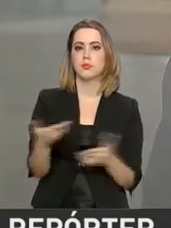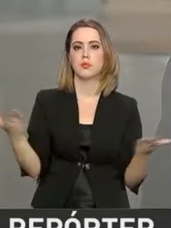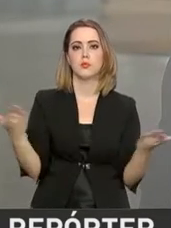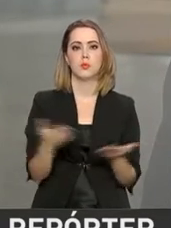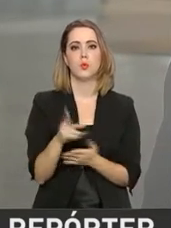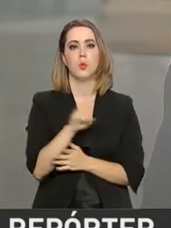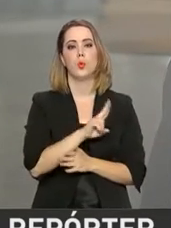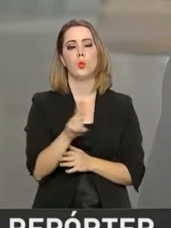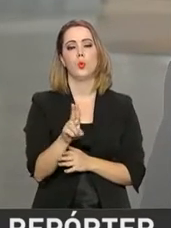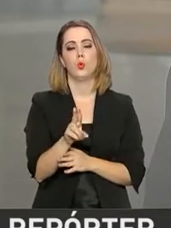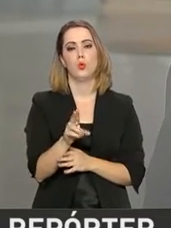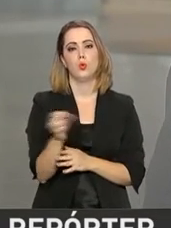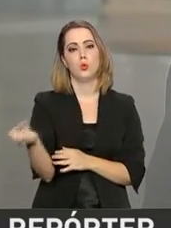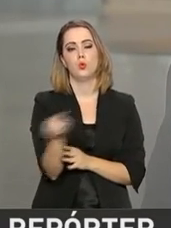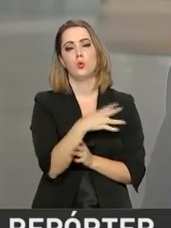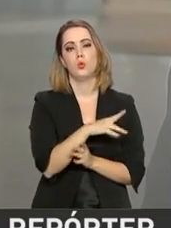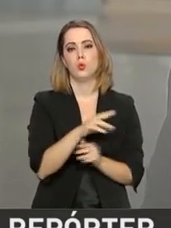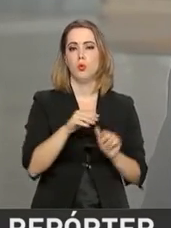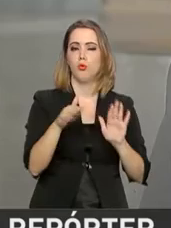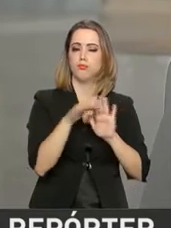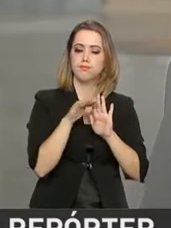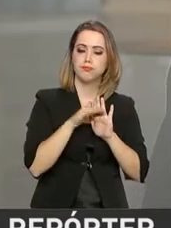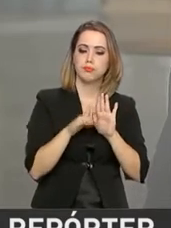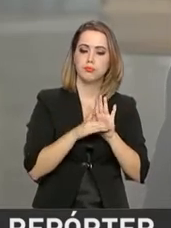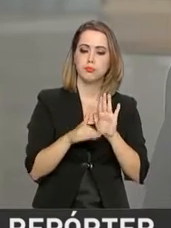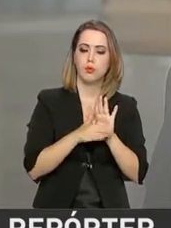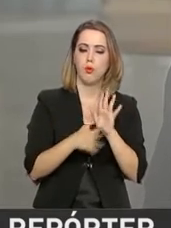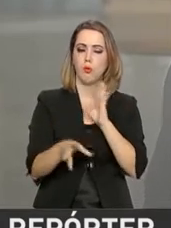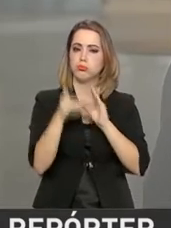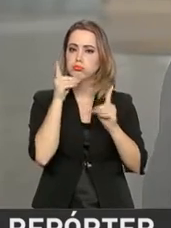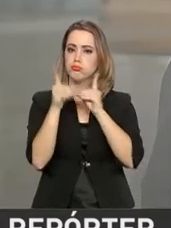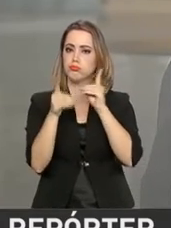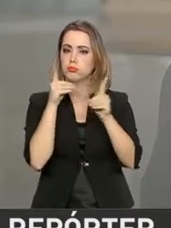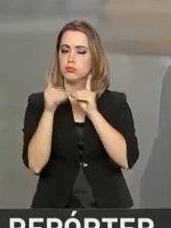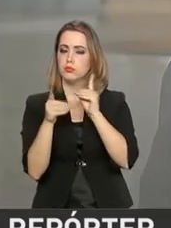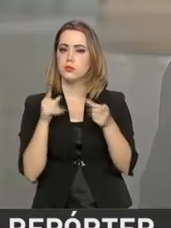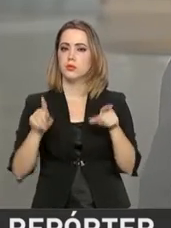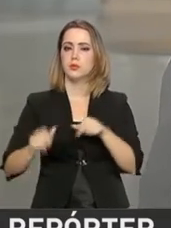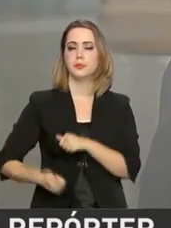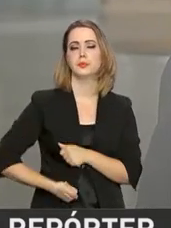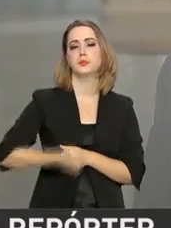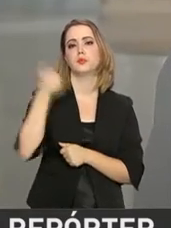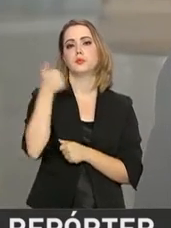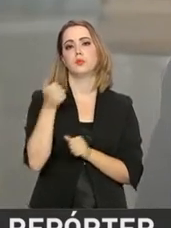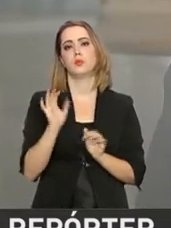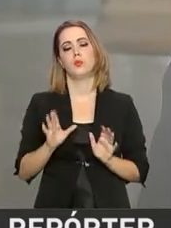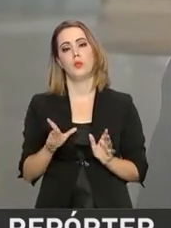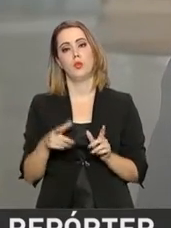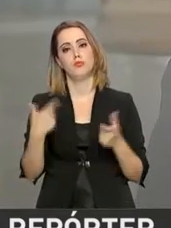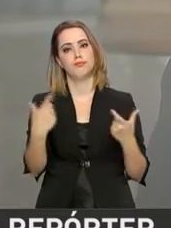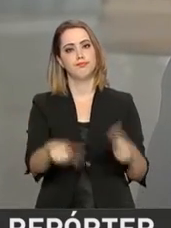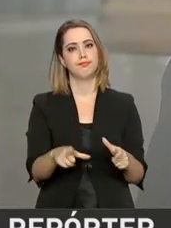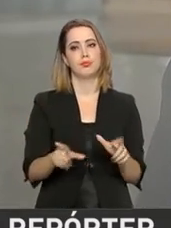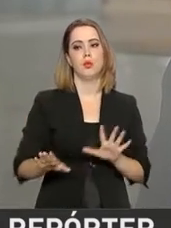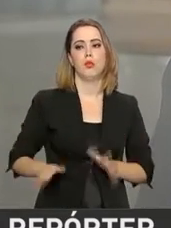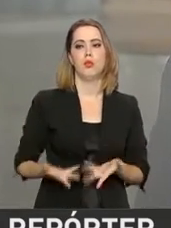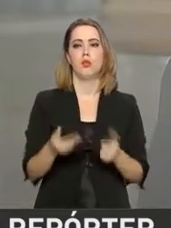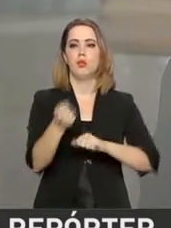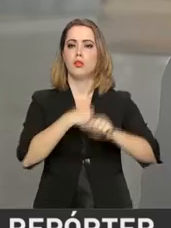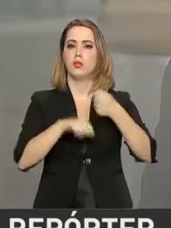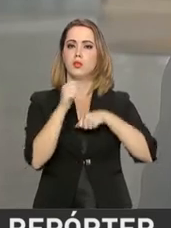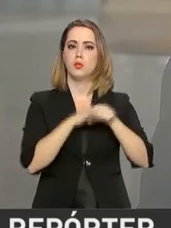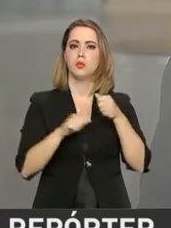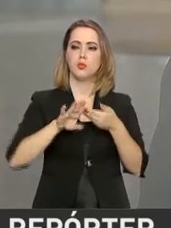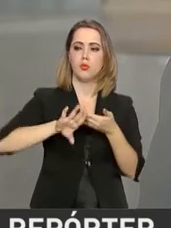um novo modelo para discutir propostas que ajudem a melhorar o ambiente econômico, remover travas na economia